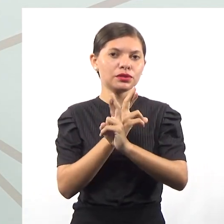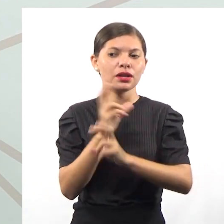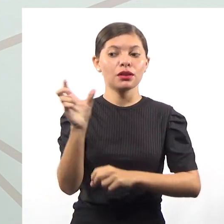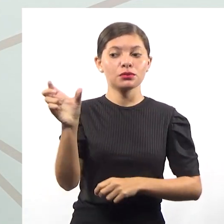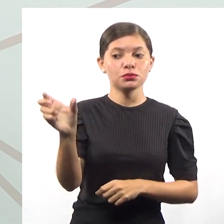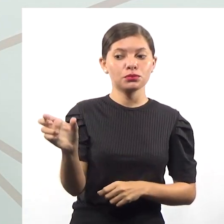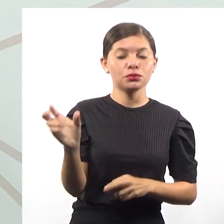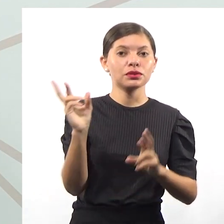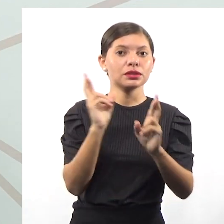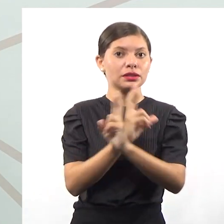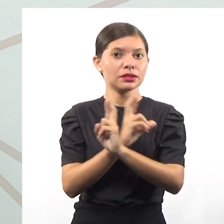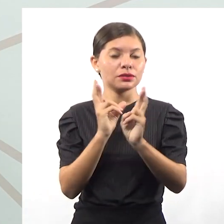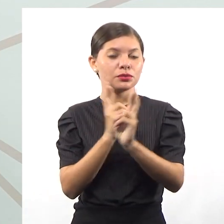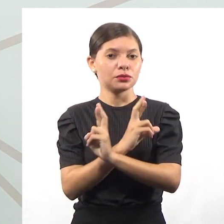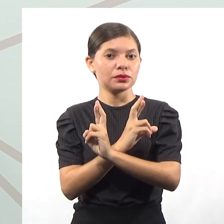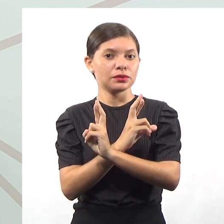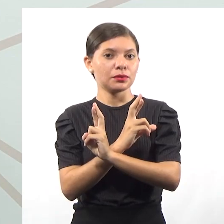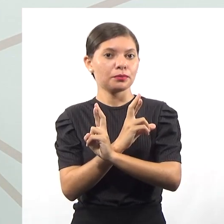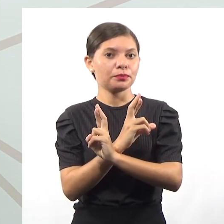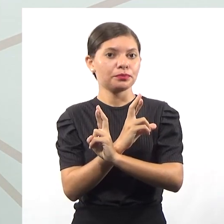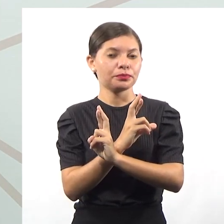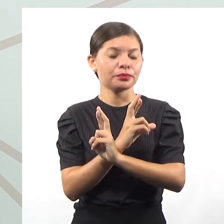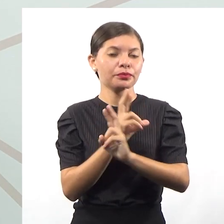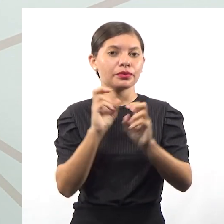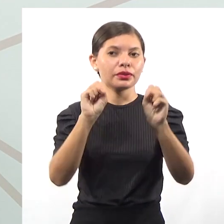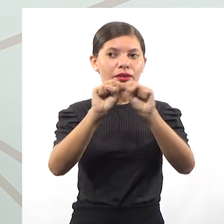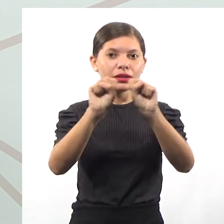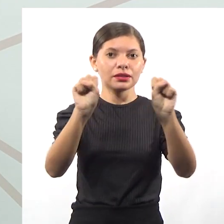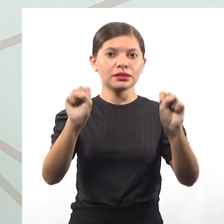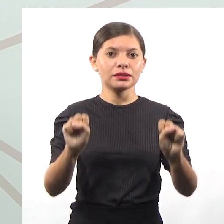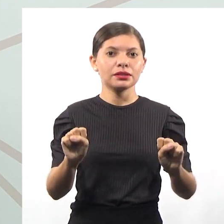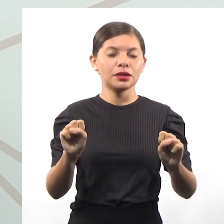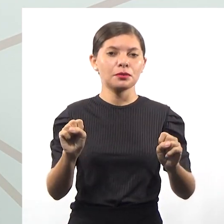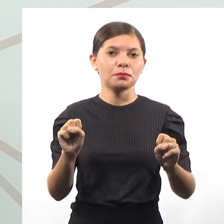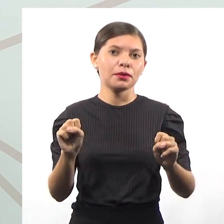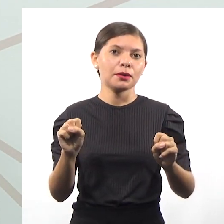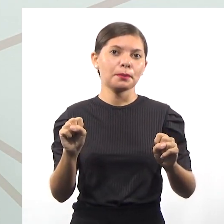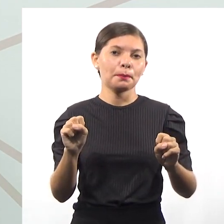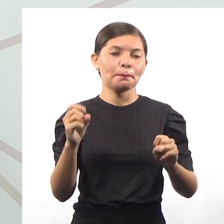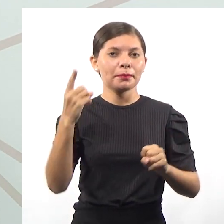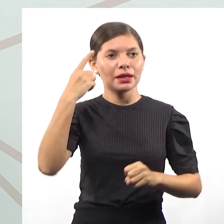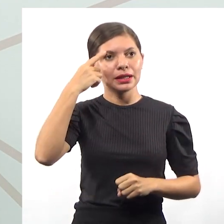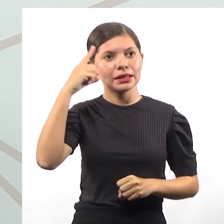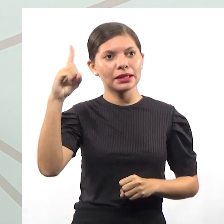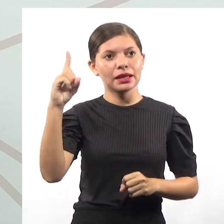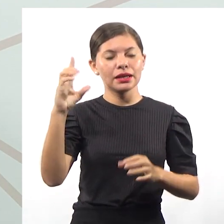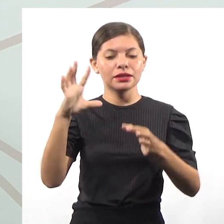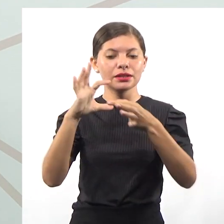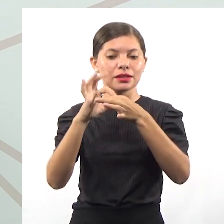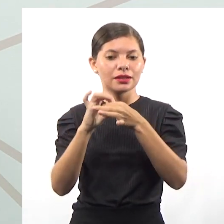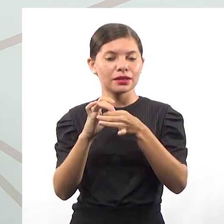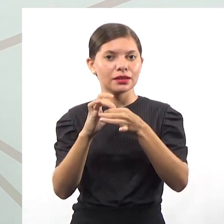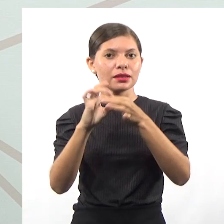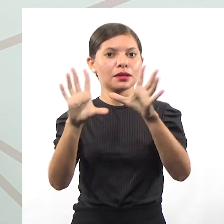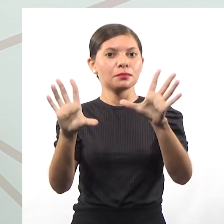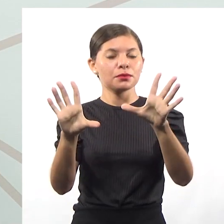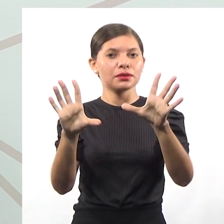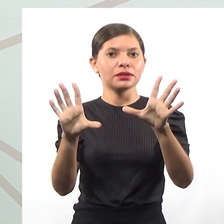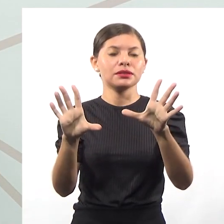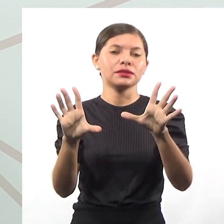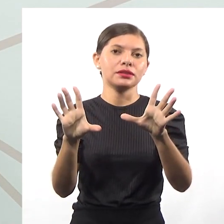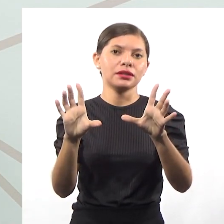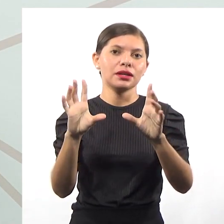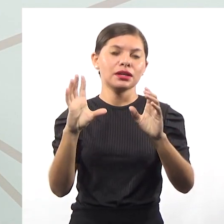do outro, das relações com o outro. E aí esse sistema político vai perpassar a ideia de democracia, a ideia